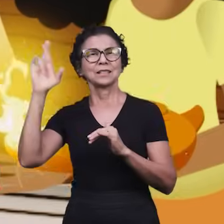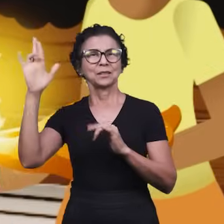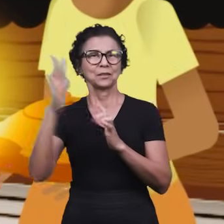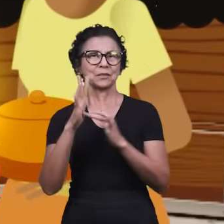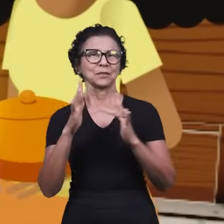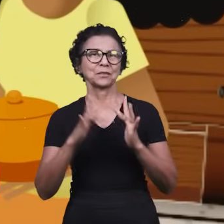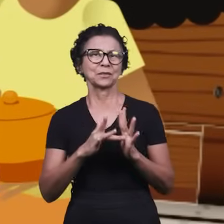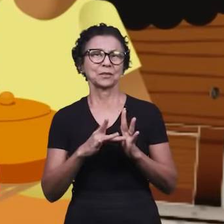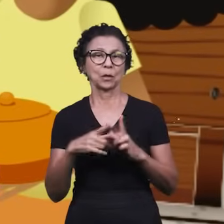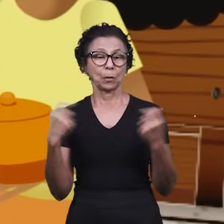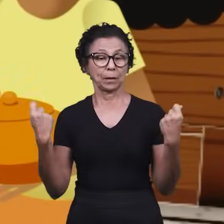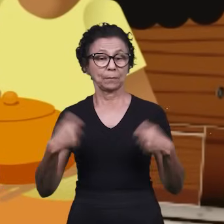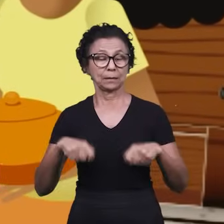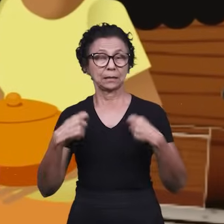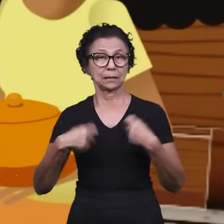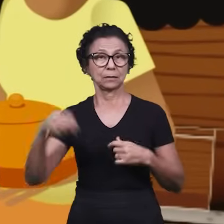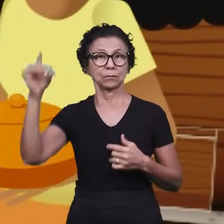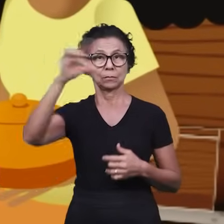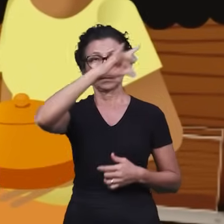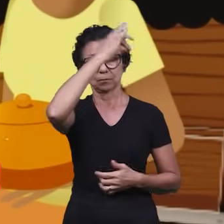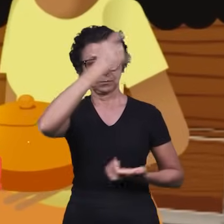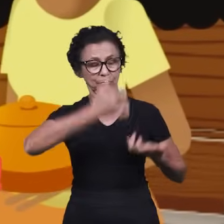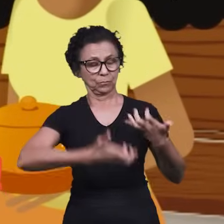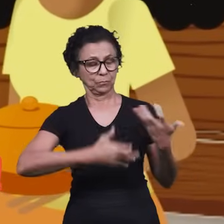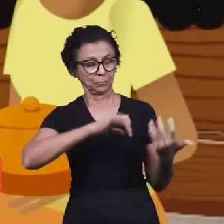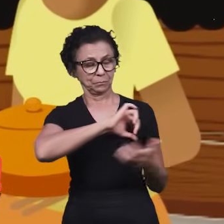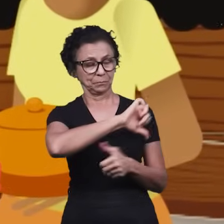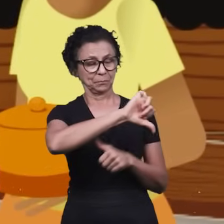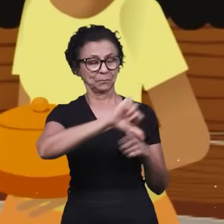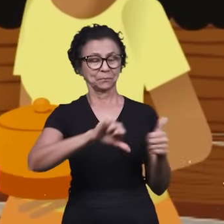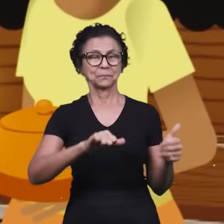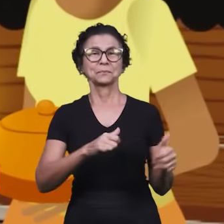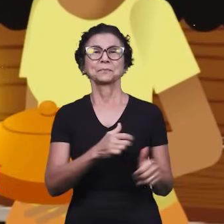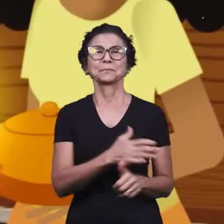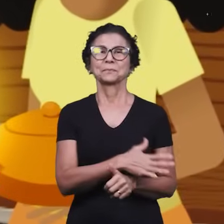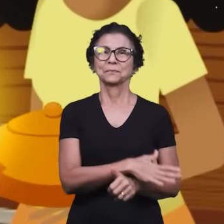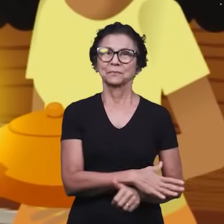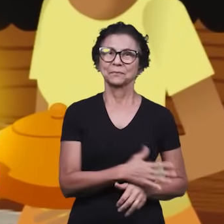candeia e brilha o fogo do Senhor.